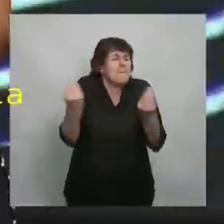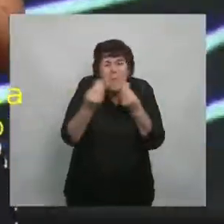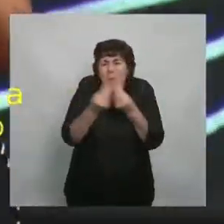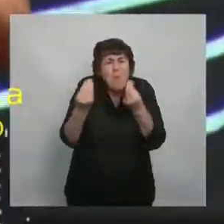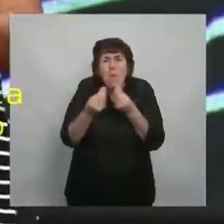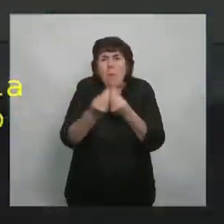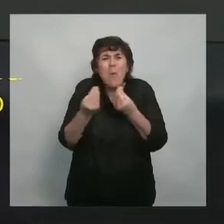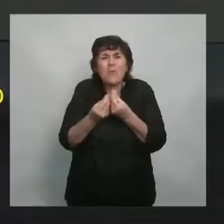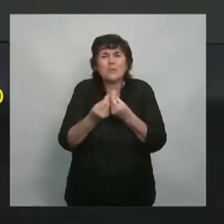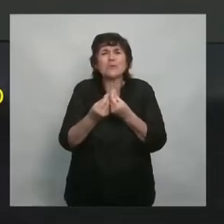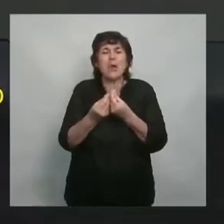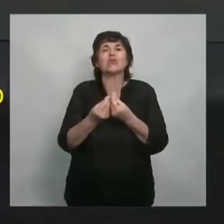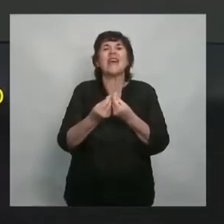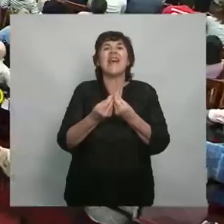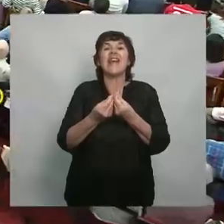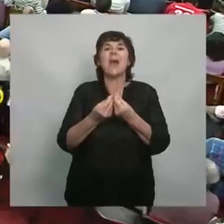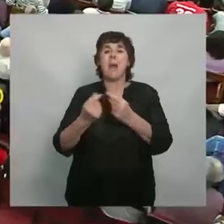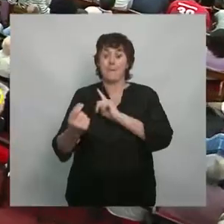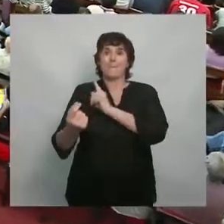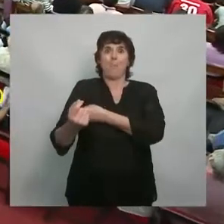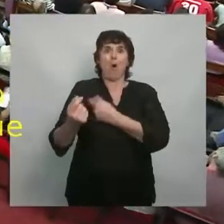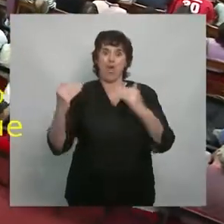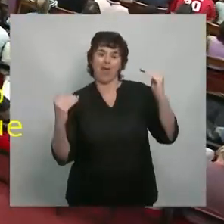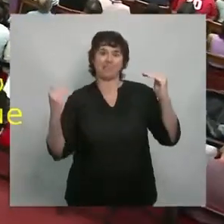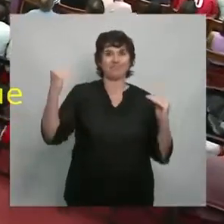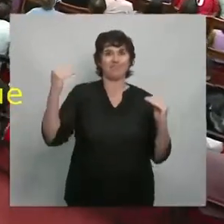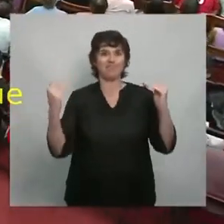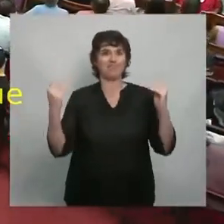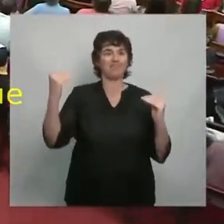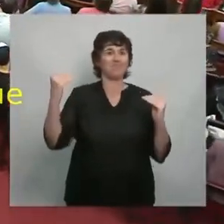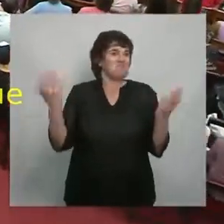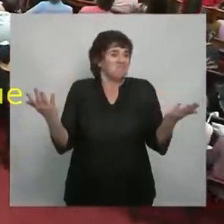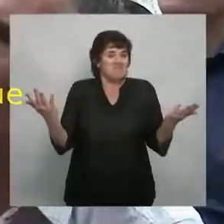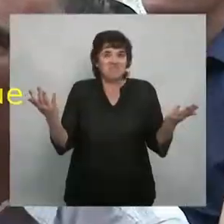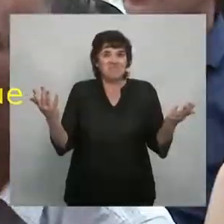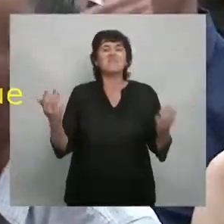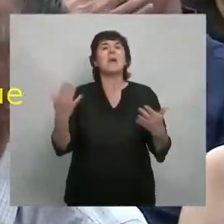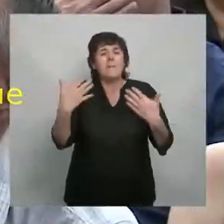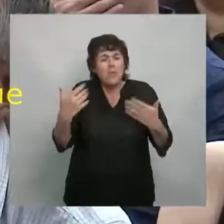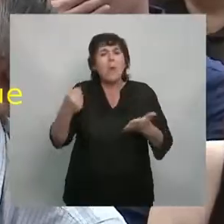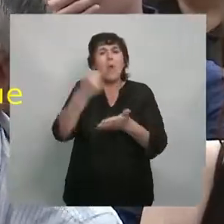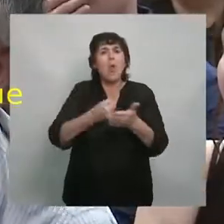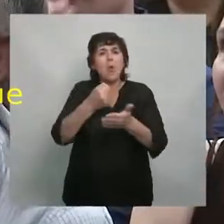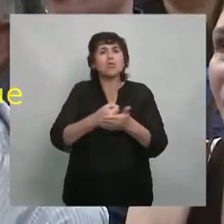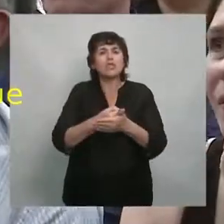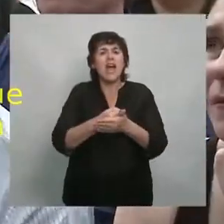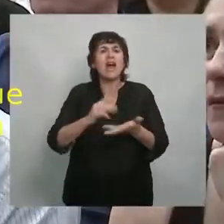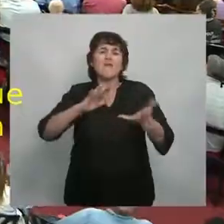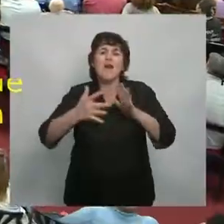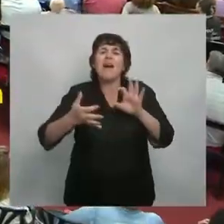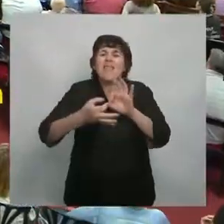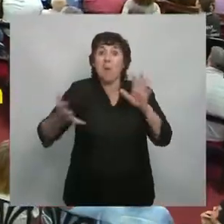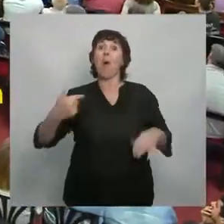as relações de poder nós possamos lutar contra elas e democratizar, porque quando chegamos ao poder, a minha